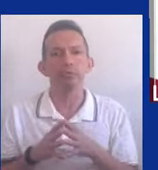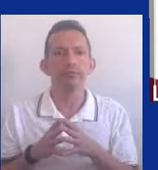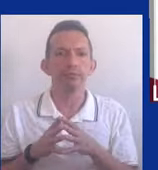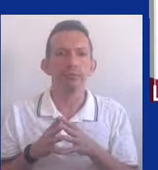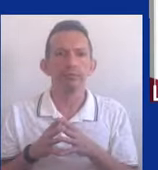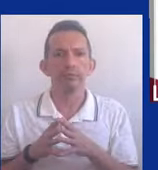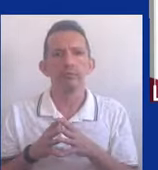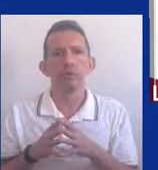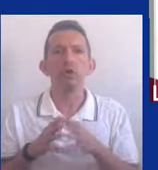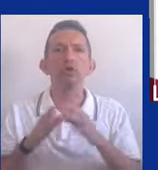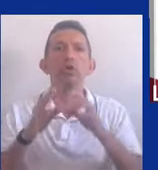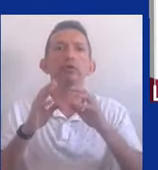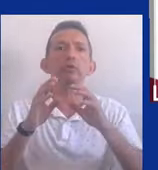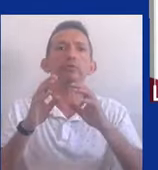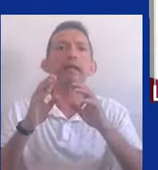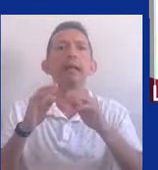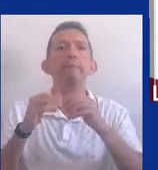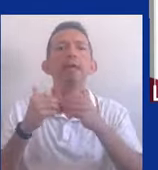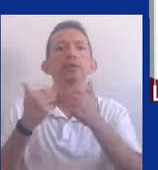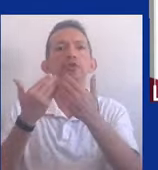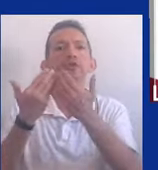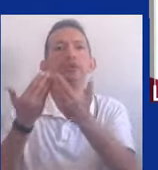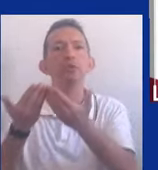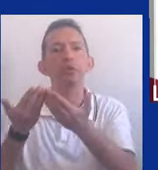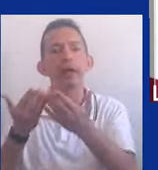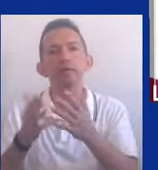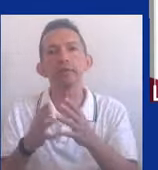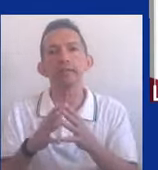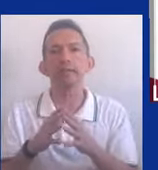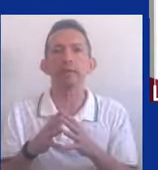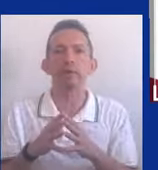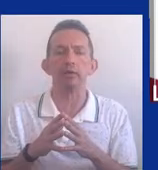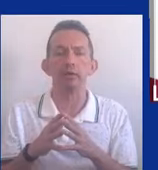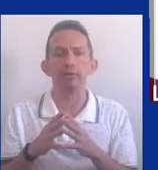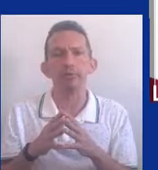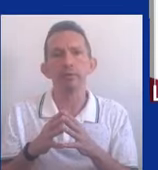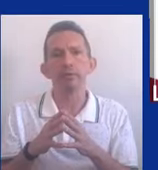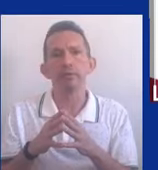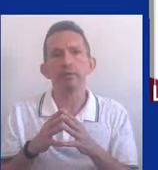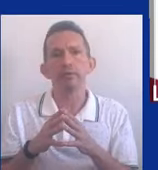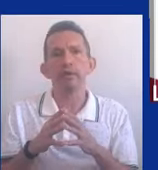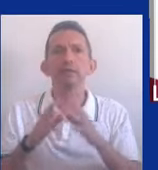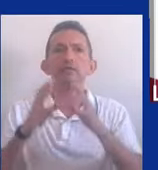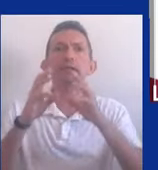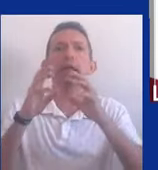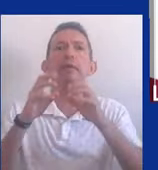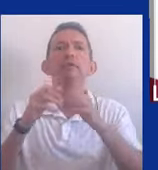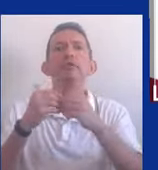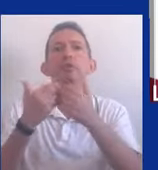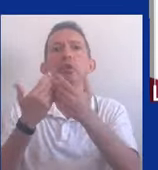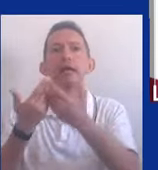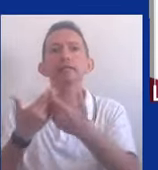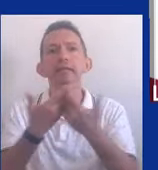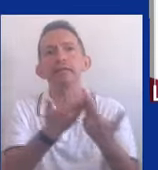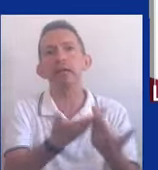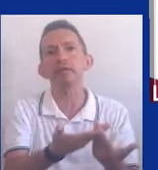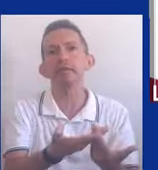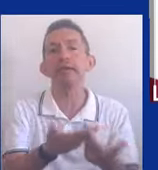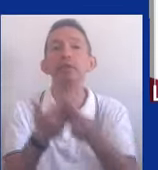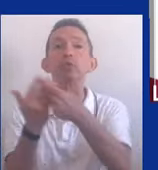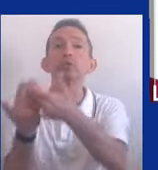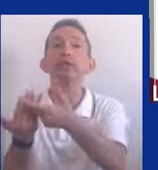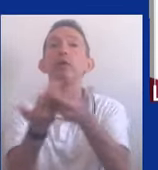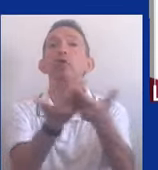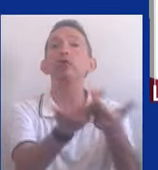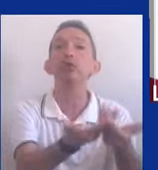figurado, onde contém os elementos figurados da célula. O que são os elementos figurados da